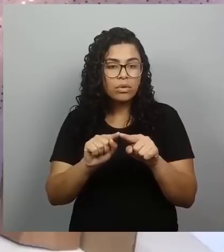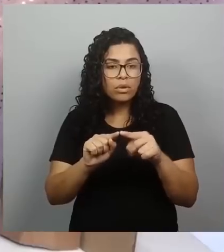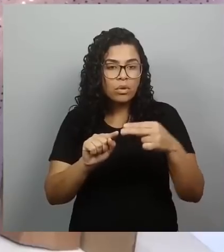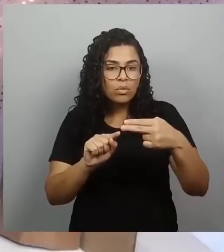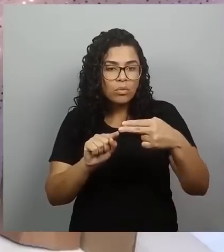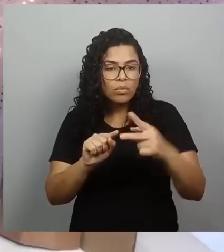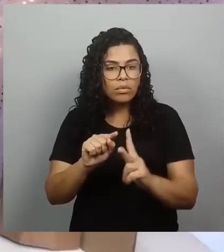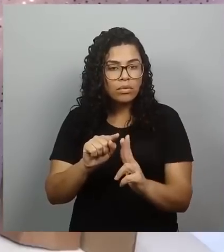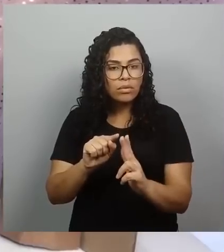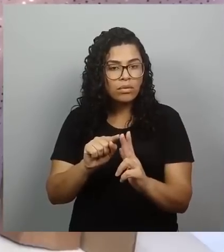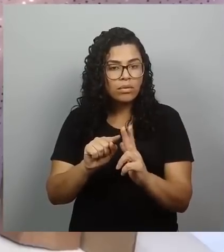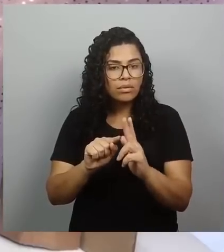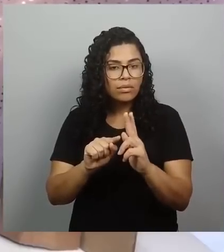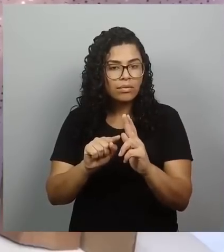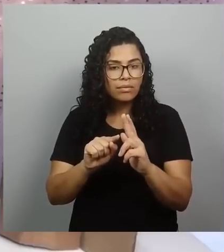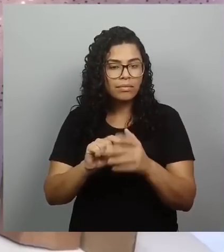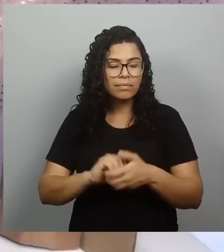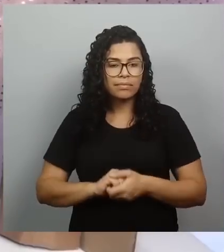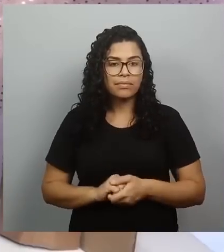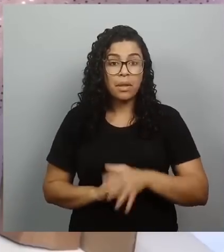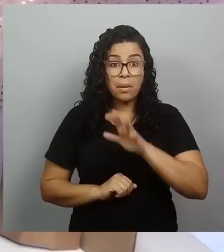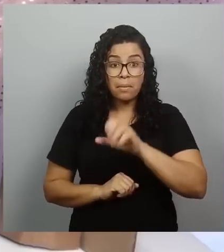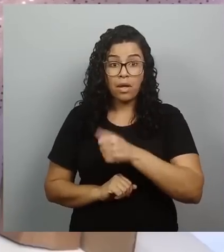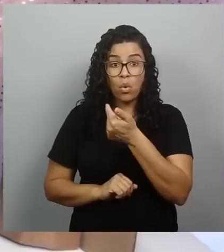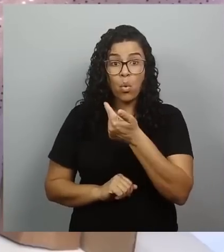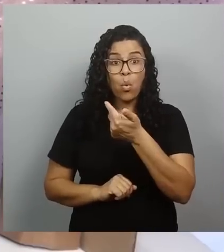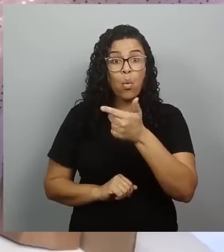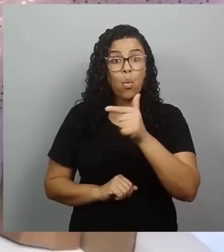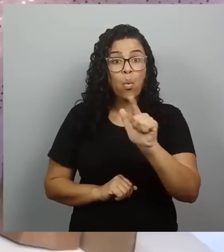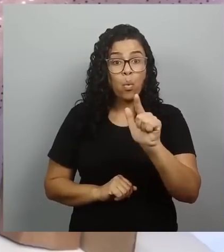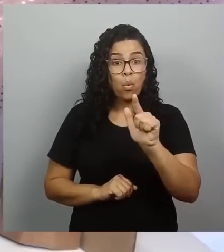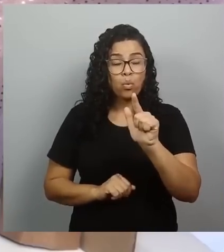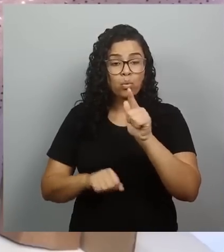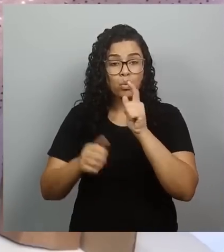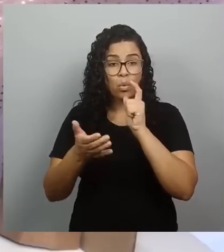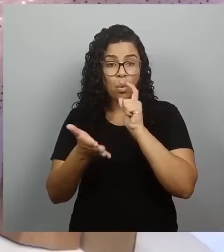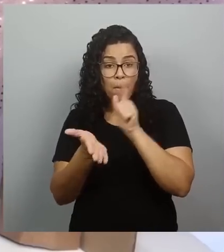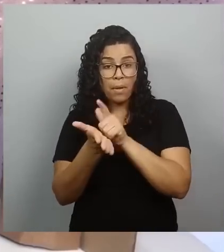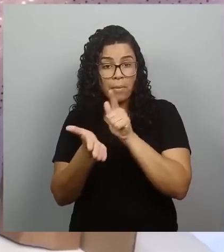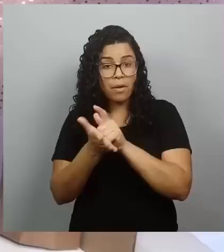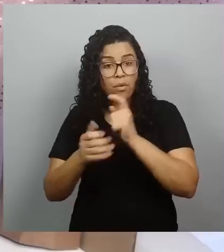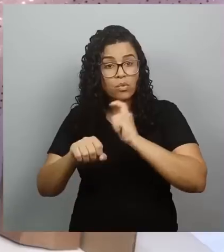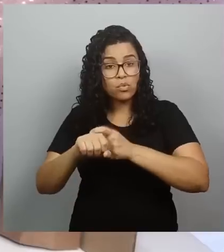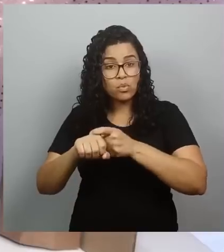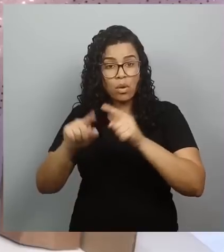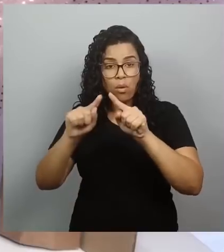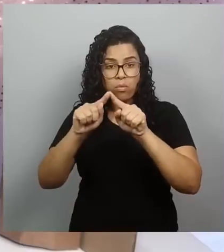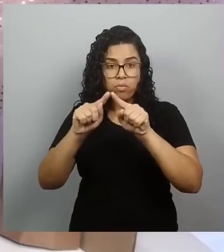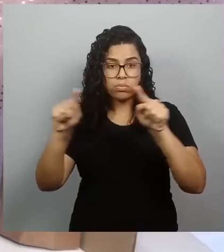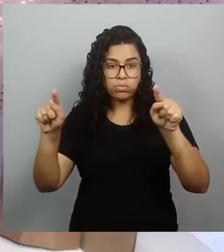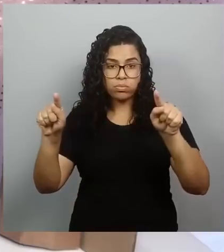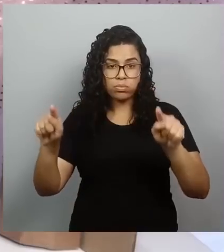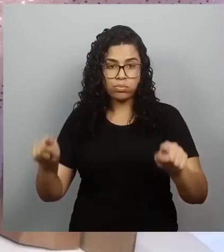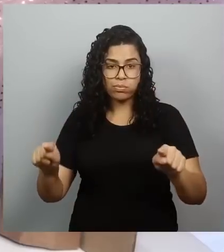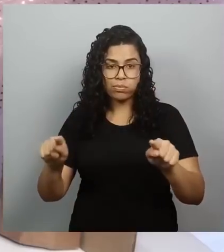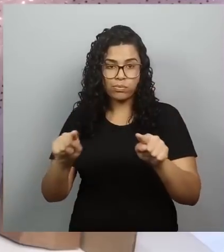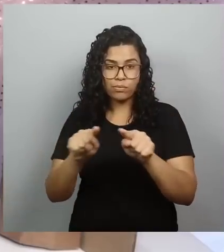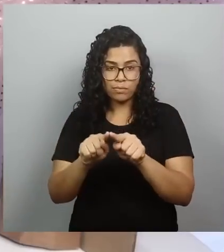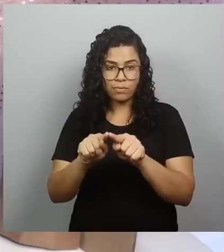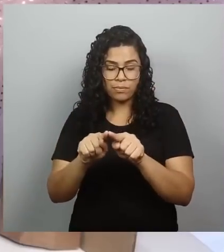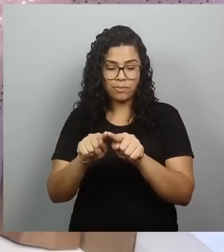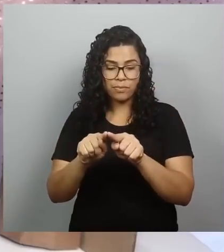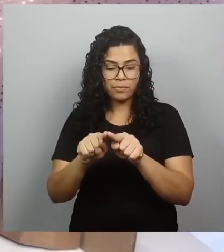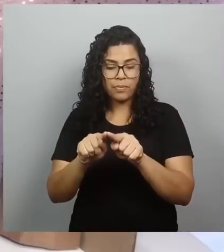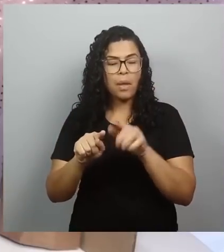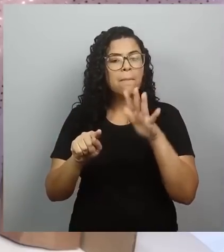corte. Pegue um outro papelão retangular, dessa forma pequena, faça também esse corte de